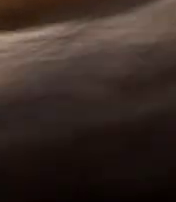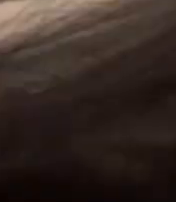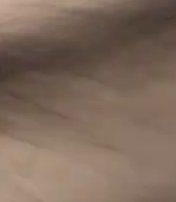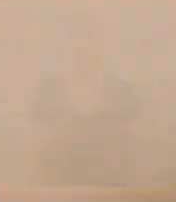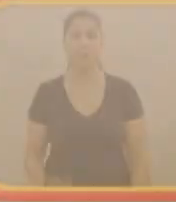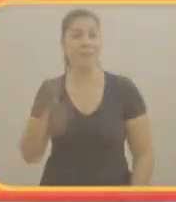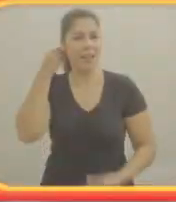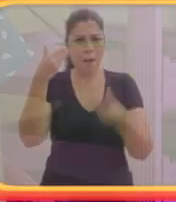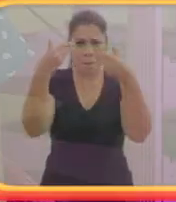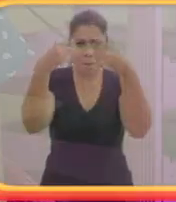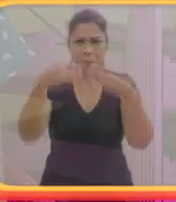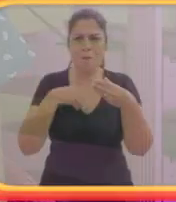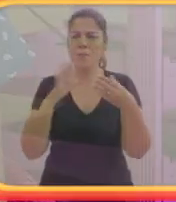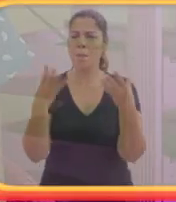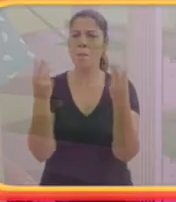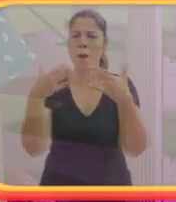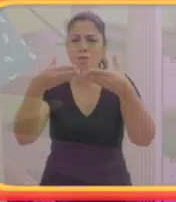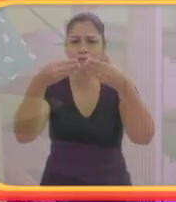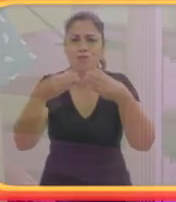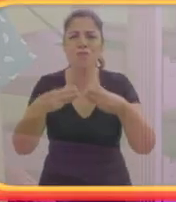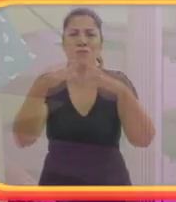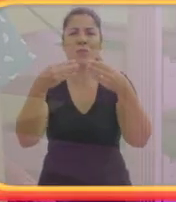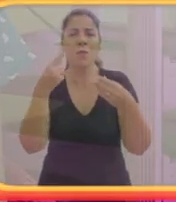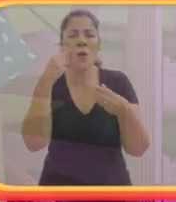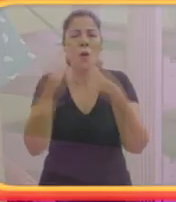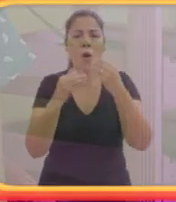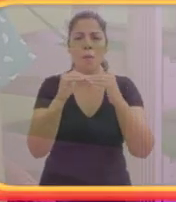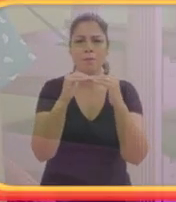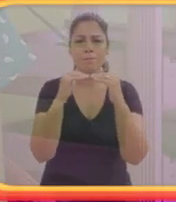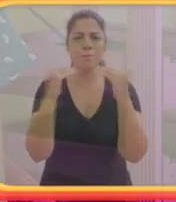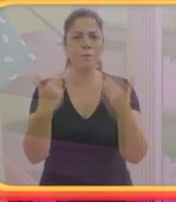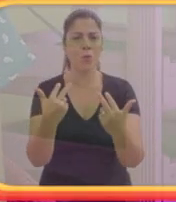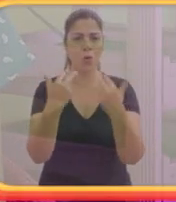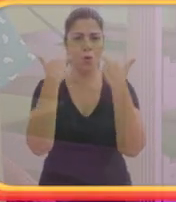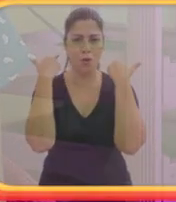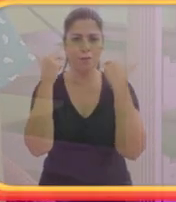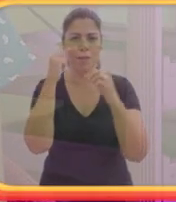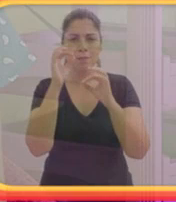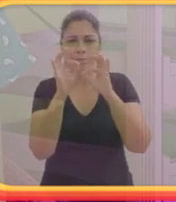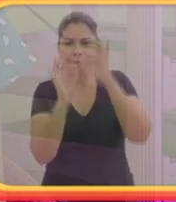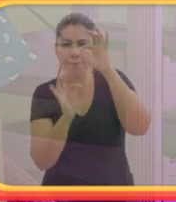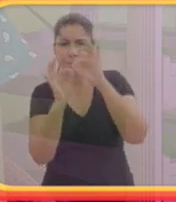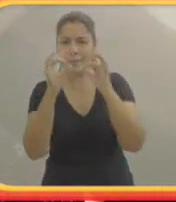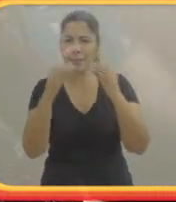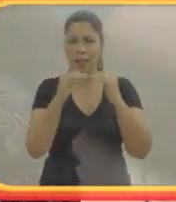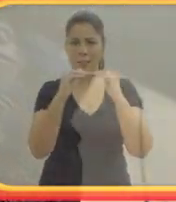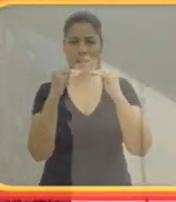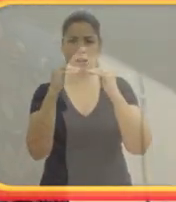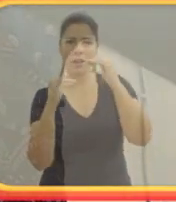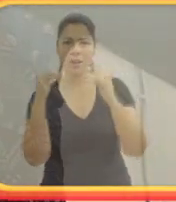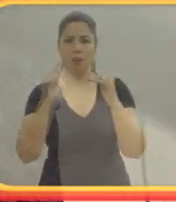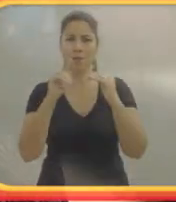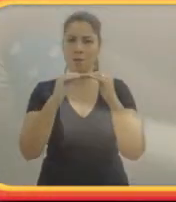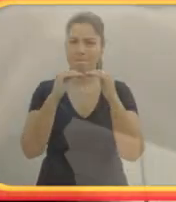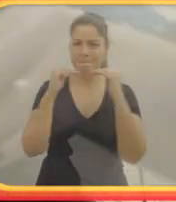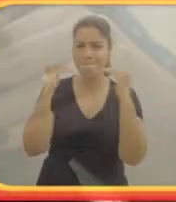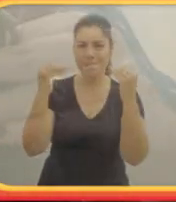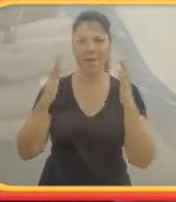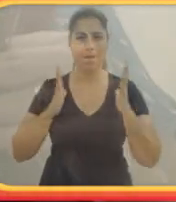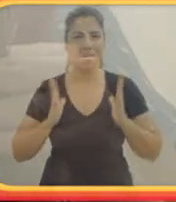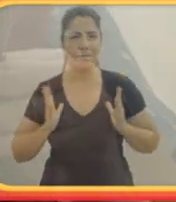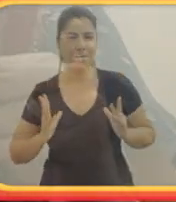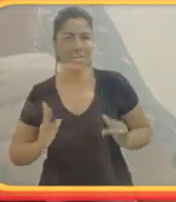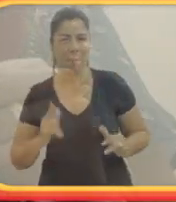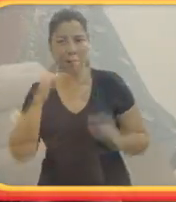corta. Sempre eu passo as mãos, os dedos, de acordo com o corte, para tirar a medida correta, ver se